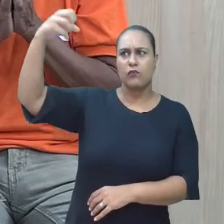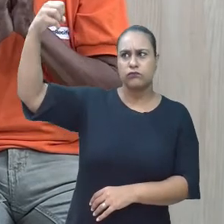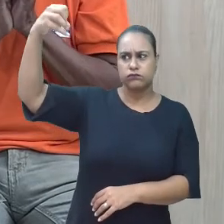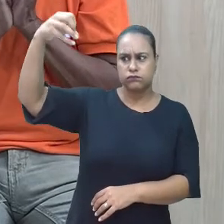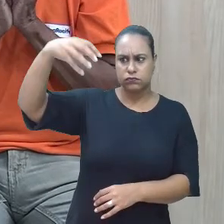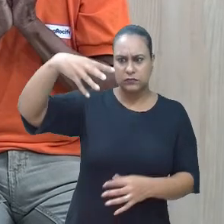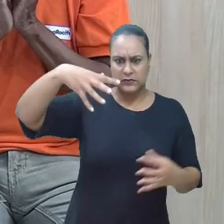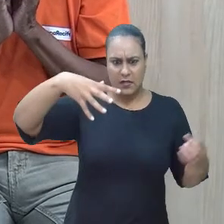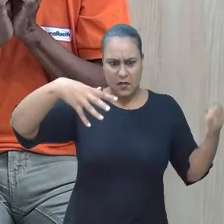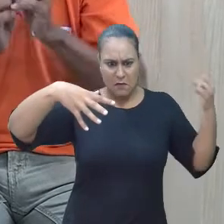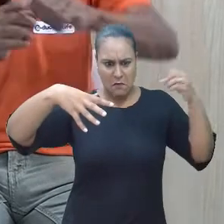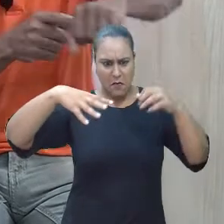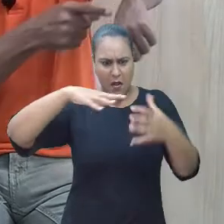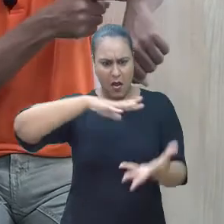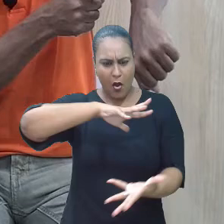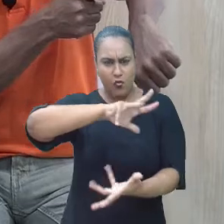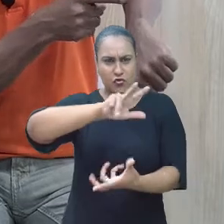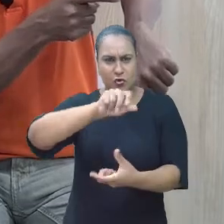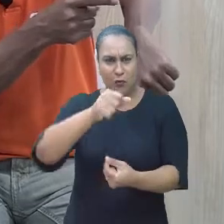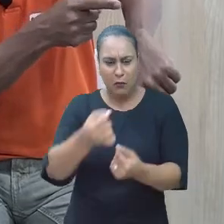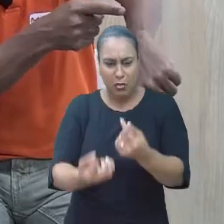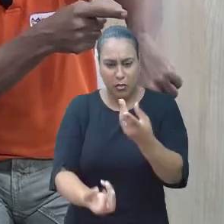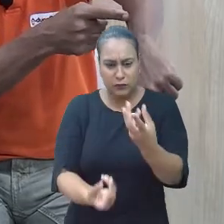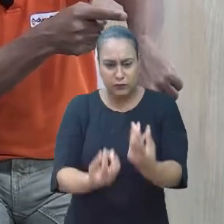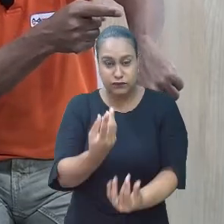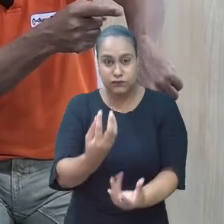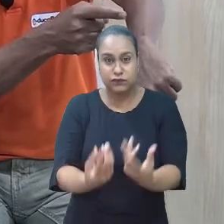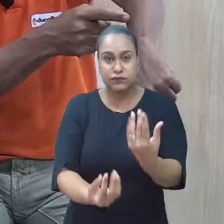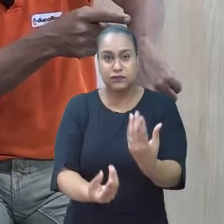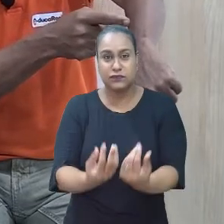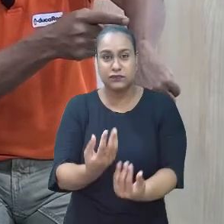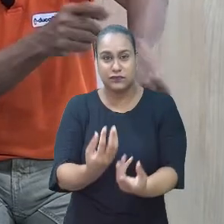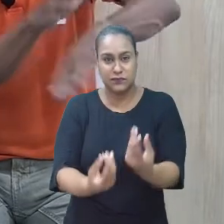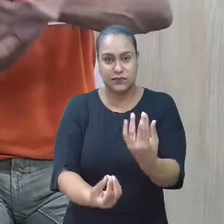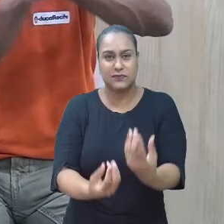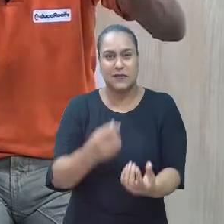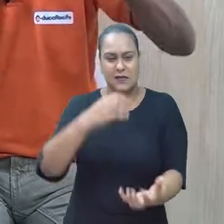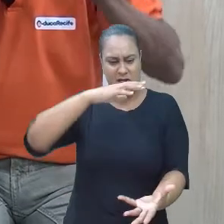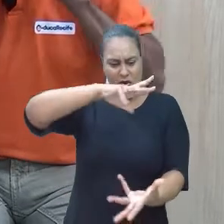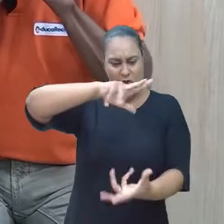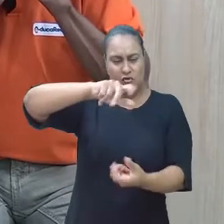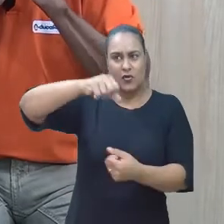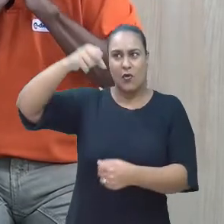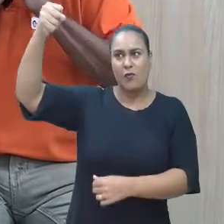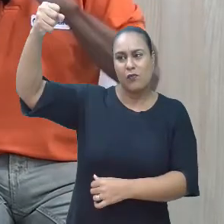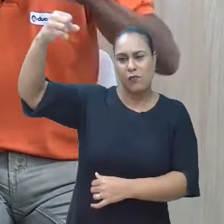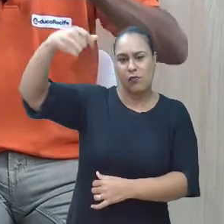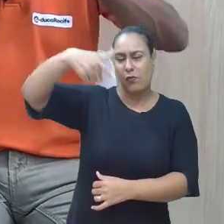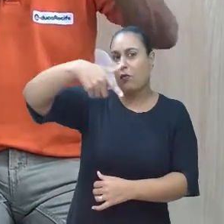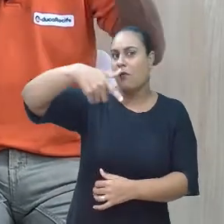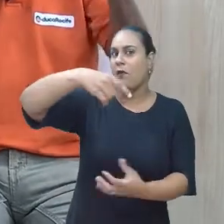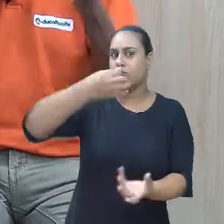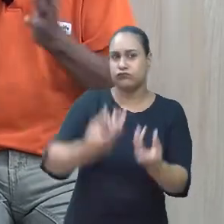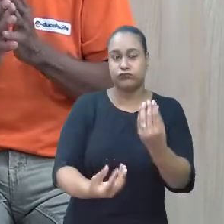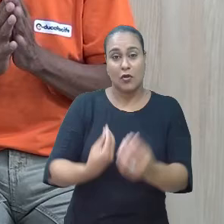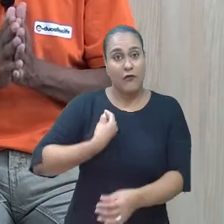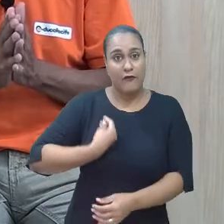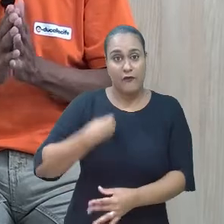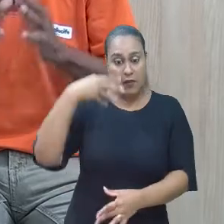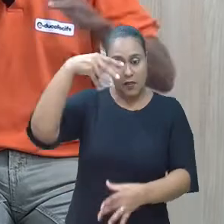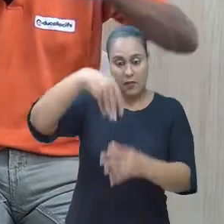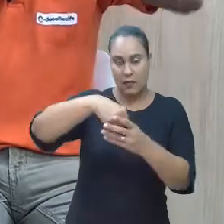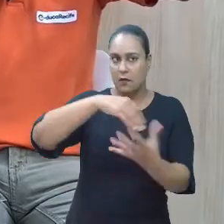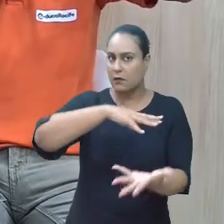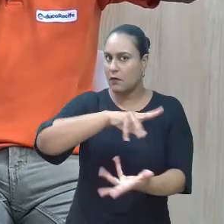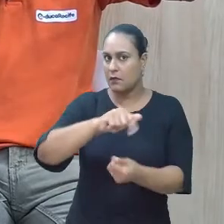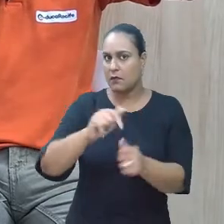Sol torrariam, eu ficaria mais preto do que eu sou, ó, mais pretinho, desaparecia, nem vida ia ter. Então tem uma função muito